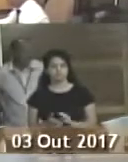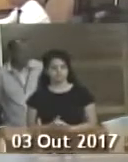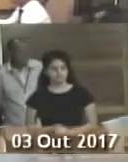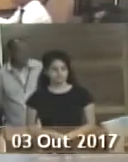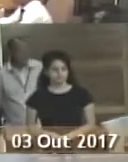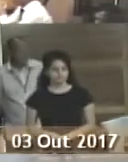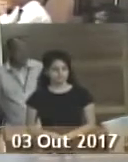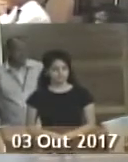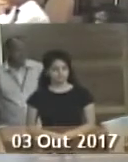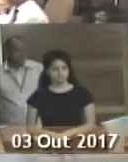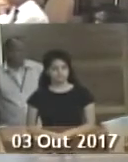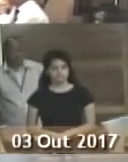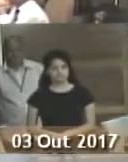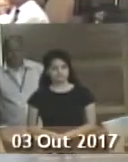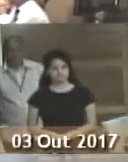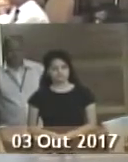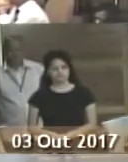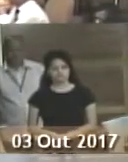Vai botar o parecer para...